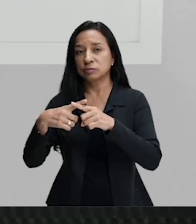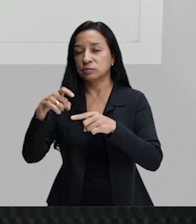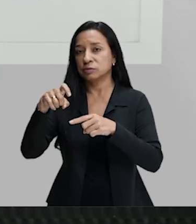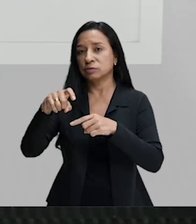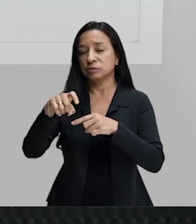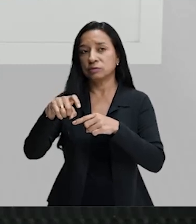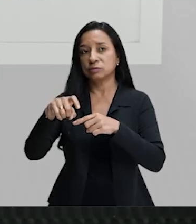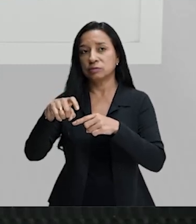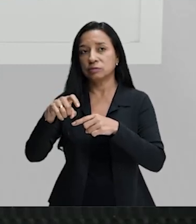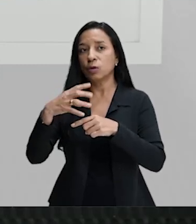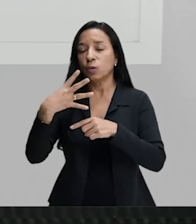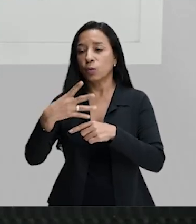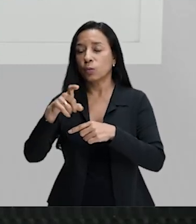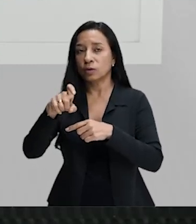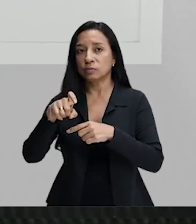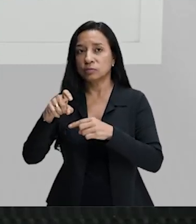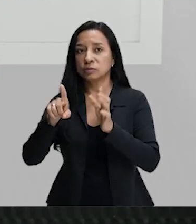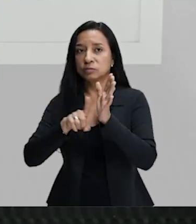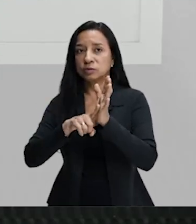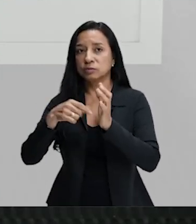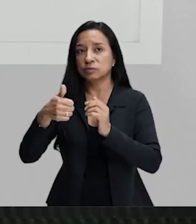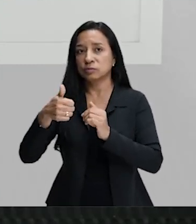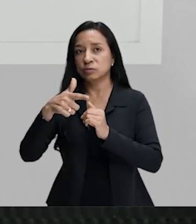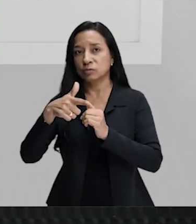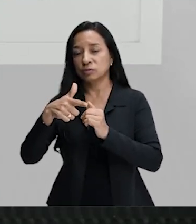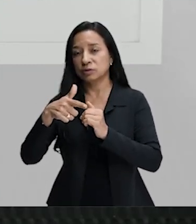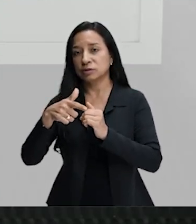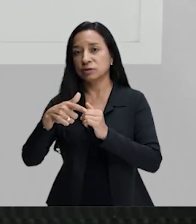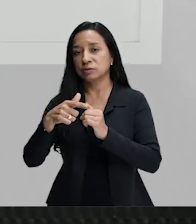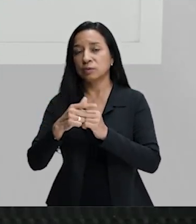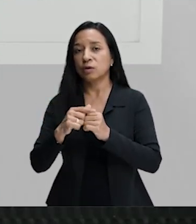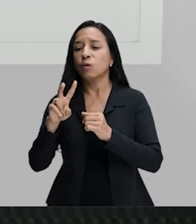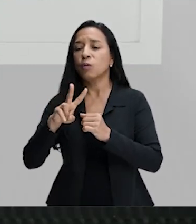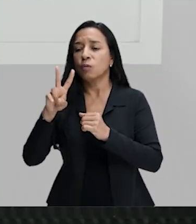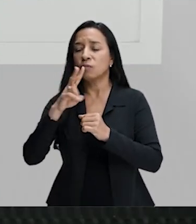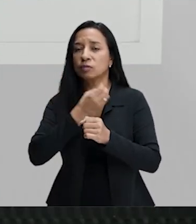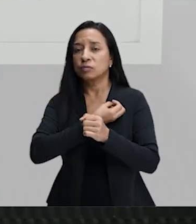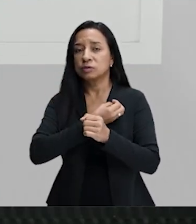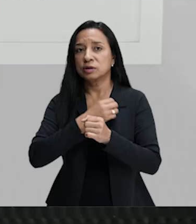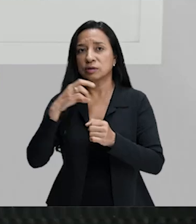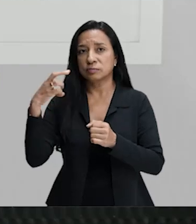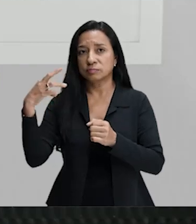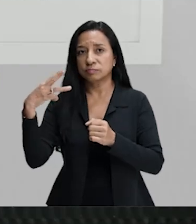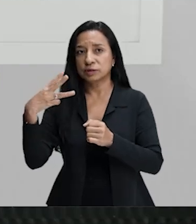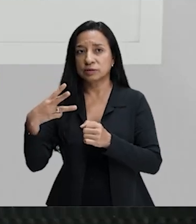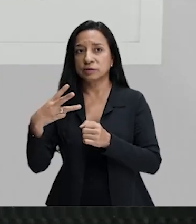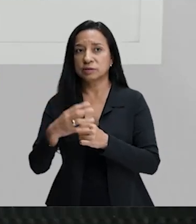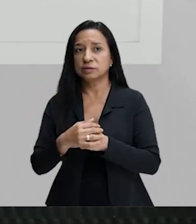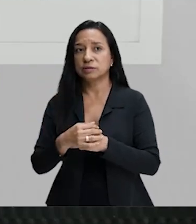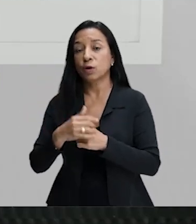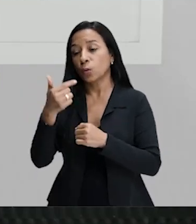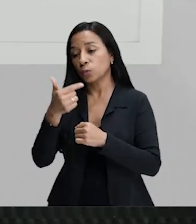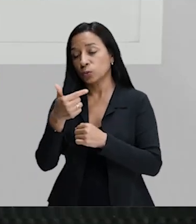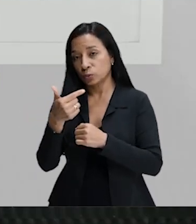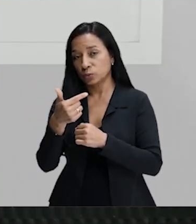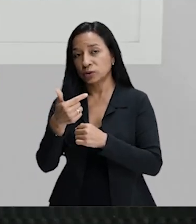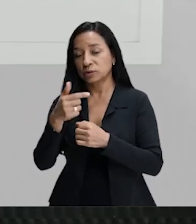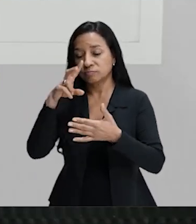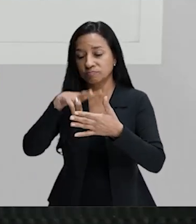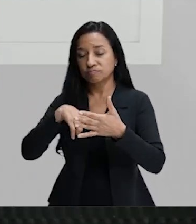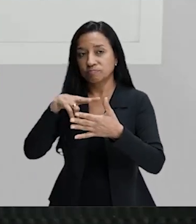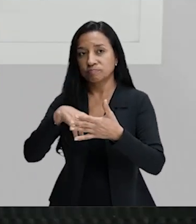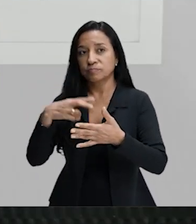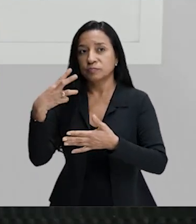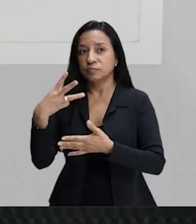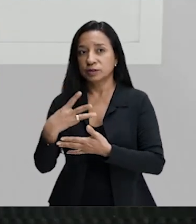ao quadrado menos 5x mais 6, com a raiz sendo 2 e 3, tá? Tem um polinômio P, 3x, que